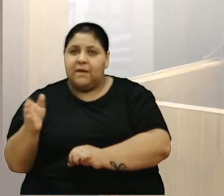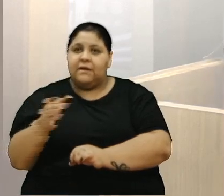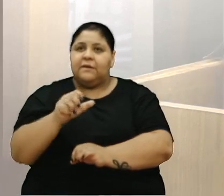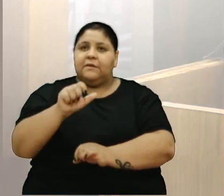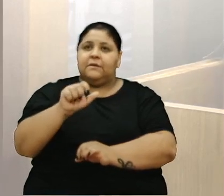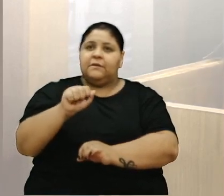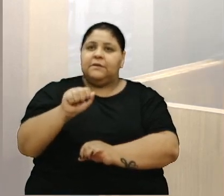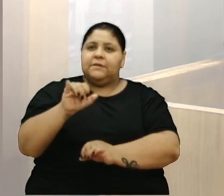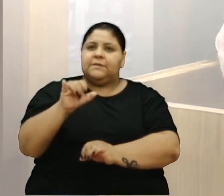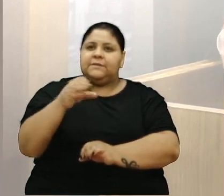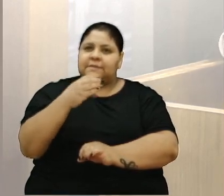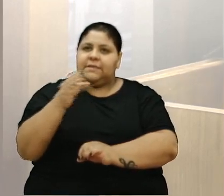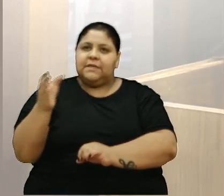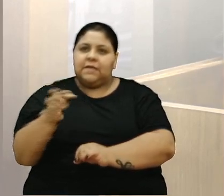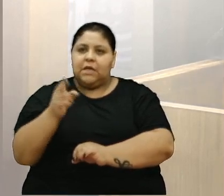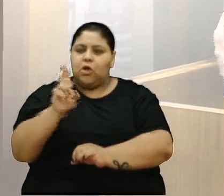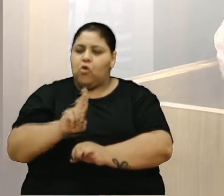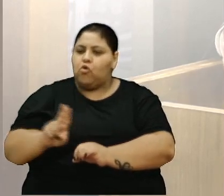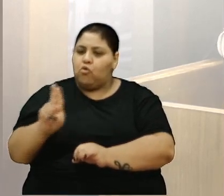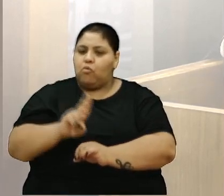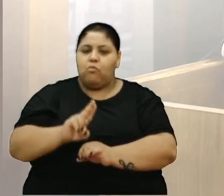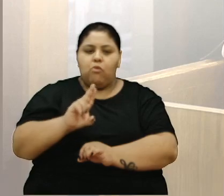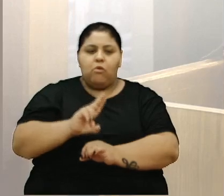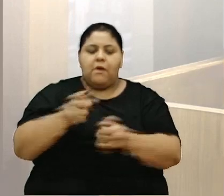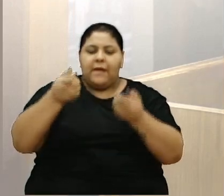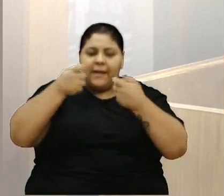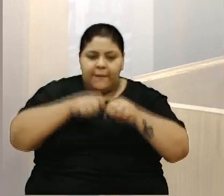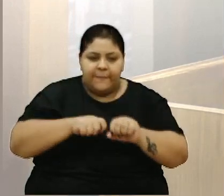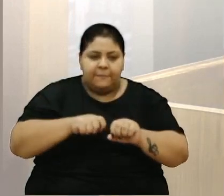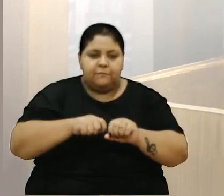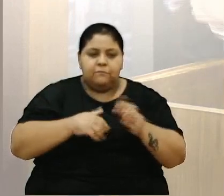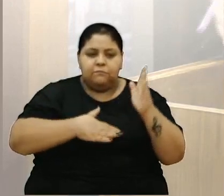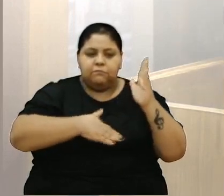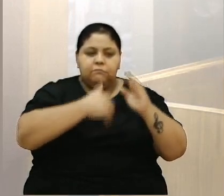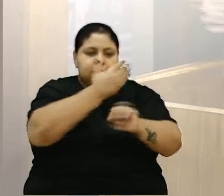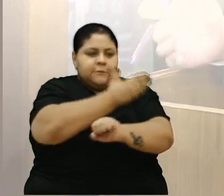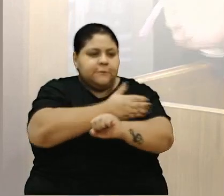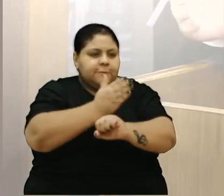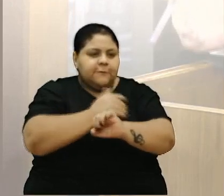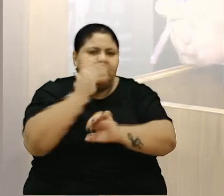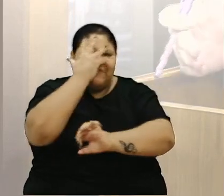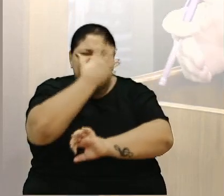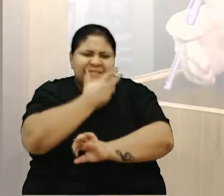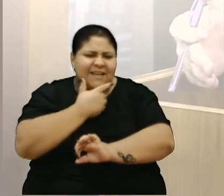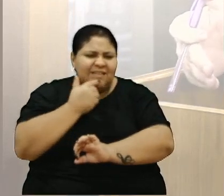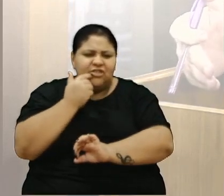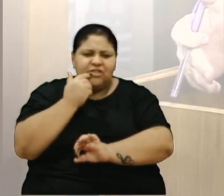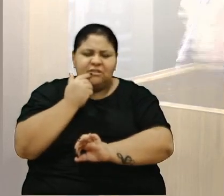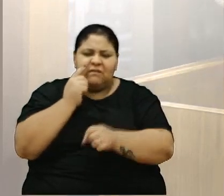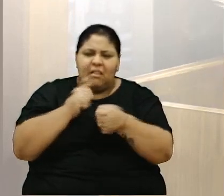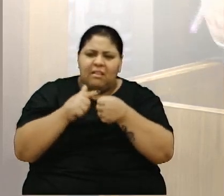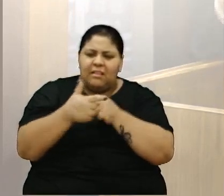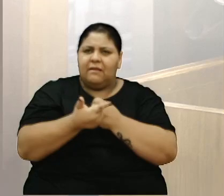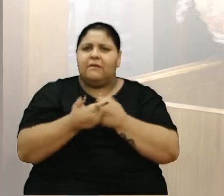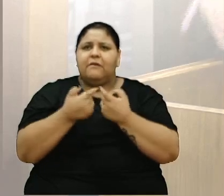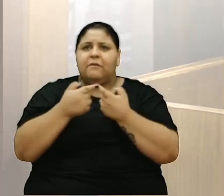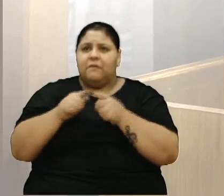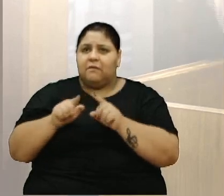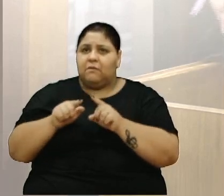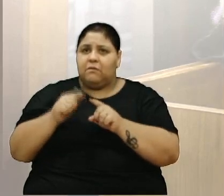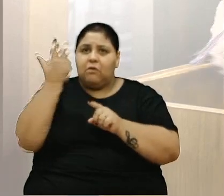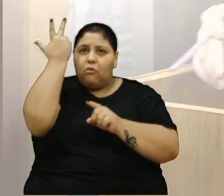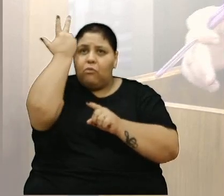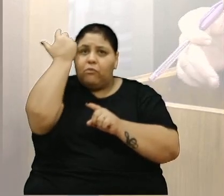universidade, capacitação, treinamento. É uma cidade linda, maravilhosa, mas aparece um cavalo